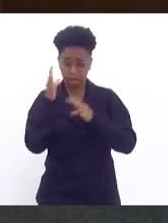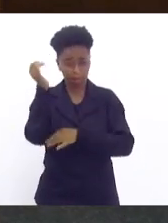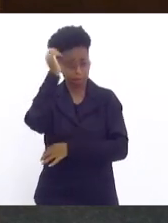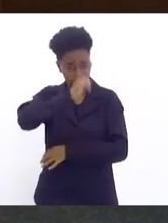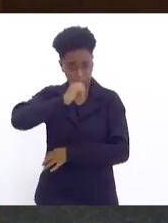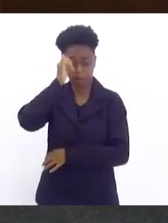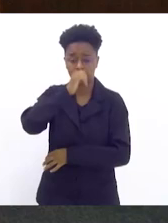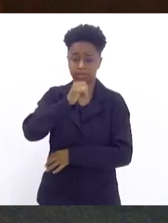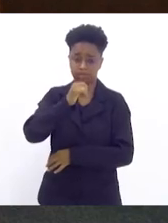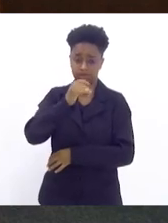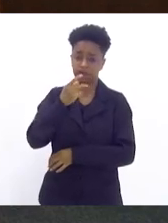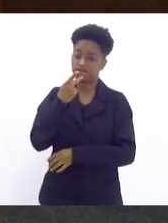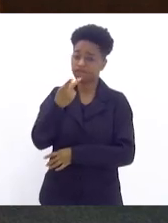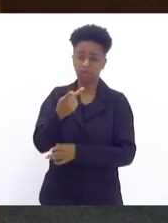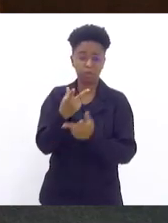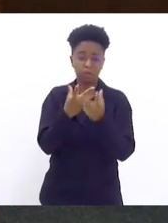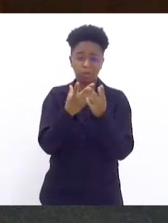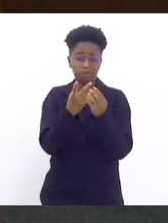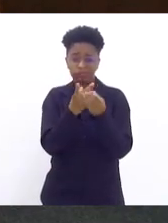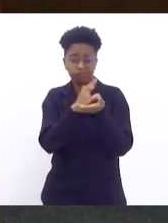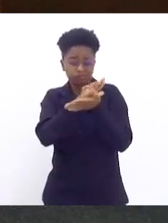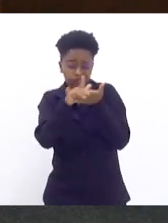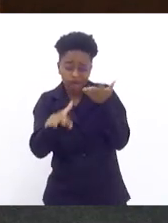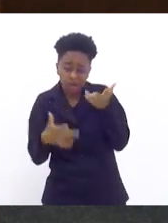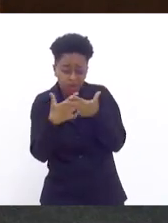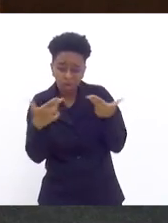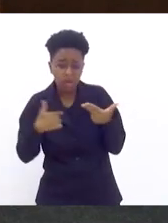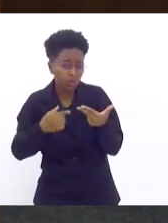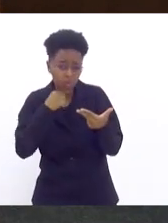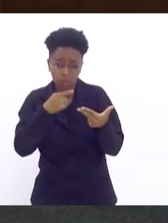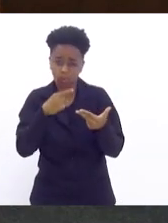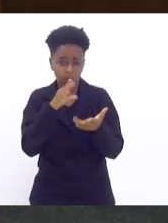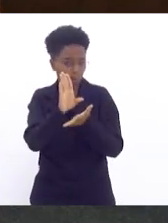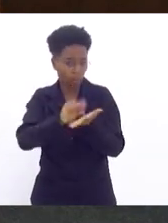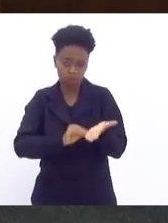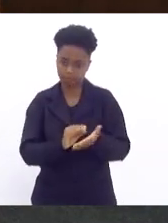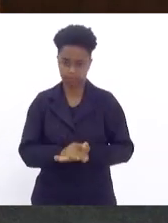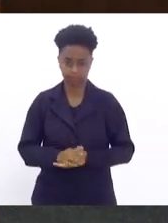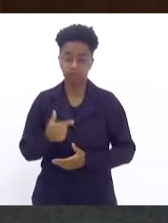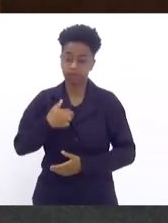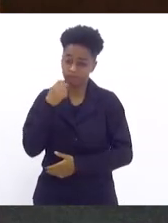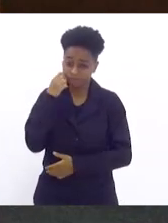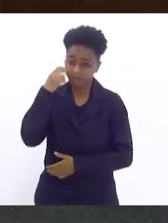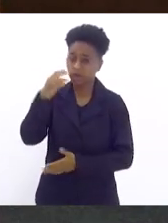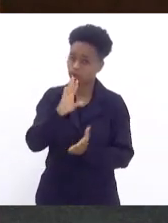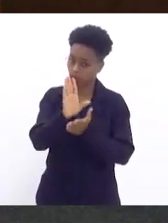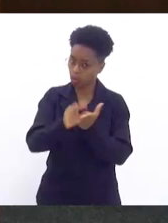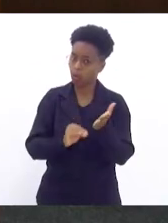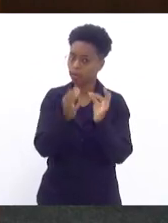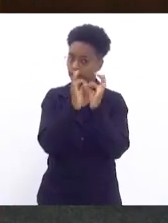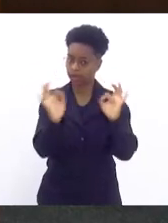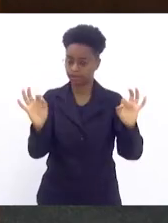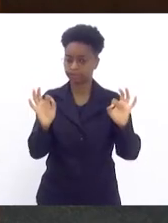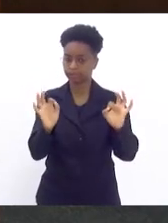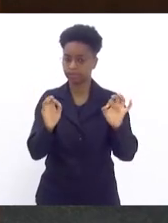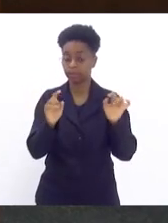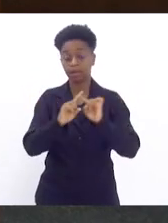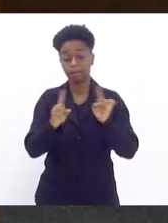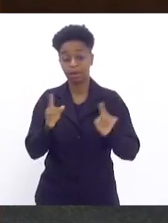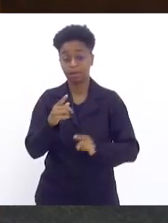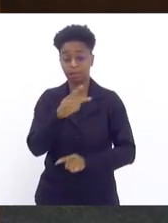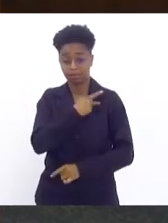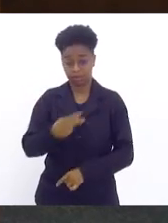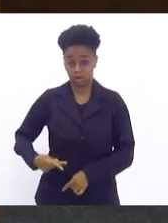falou tanta bobagem que eu acho que eu não consigo nem reproduzir eu tenho vergonha de reproduzir mas o presidente